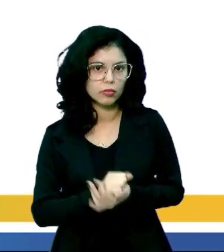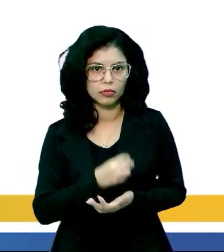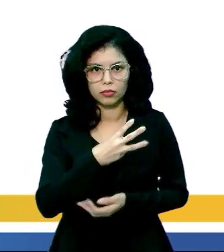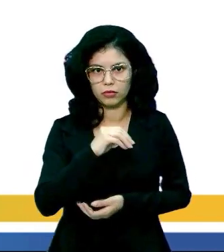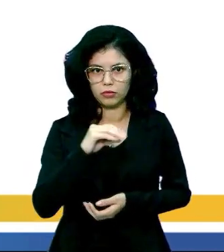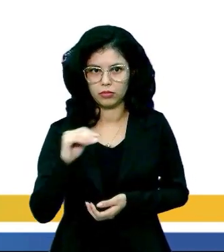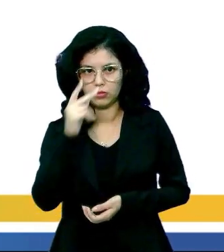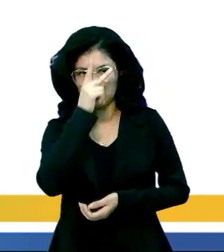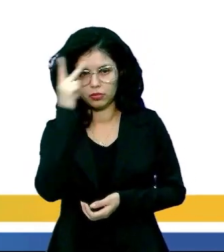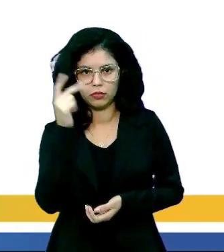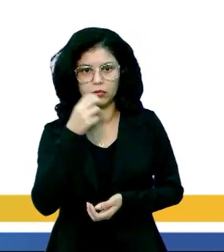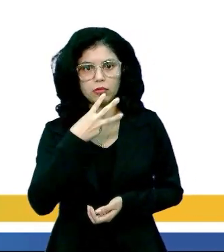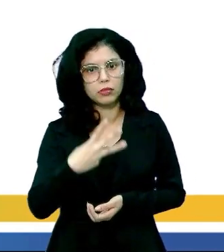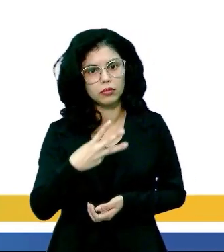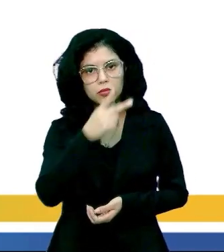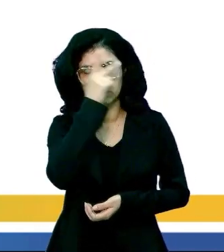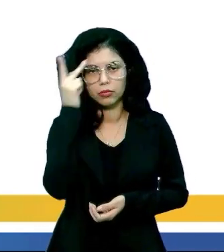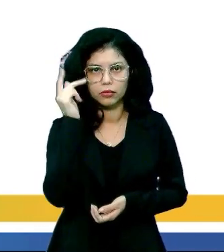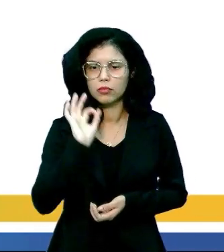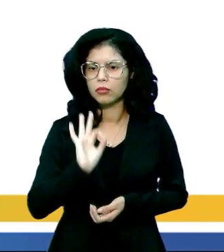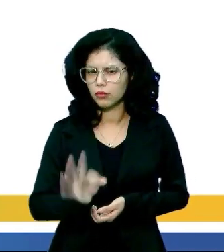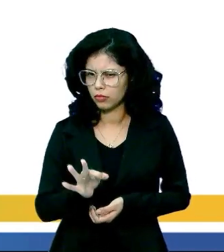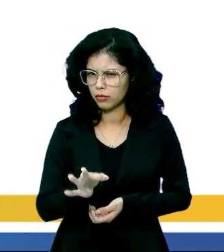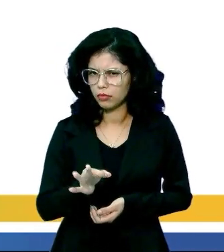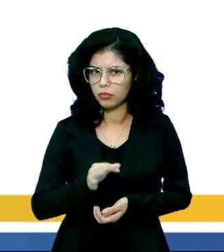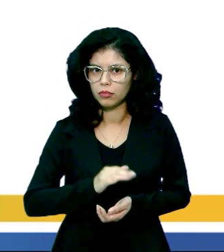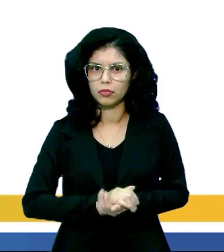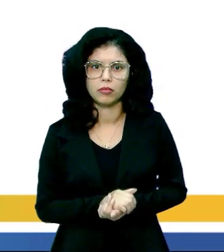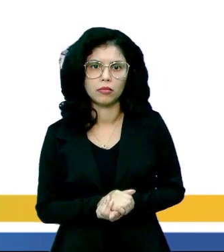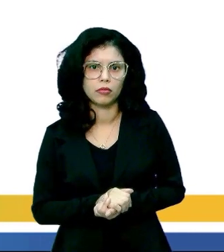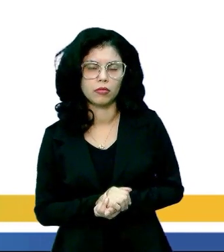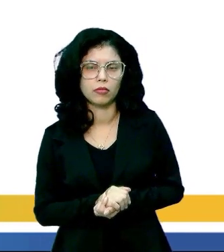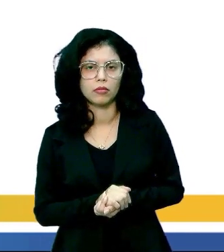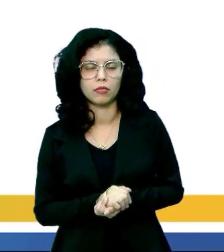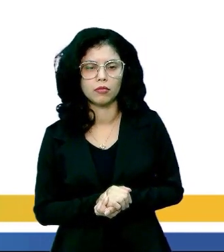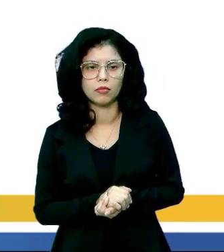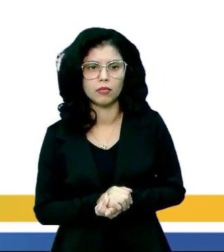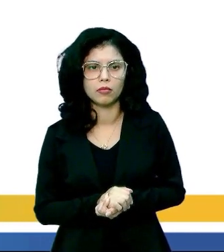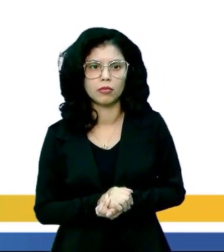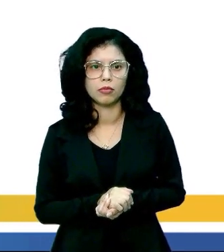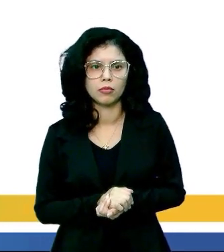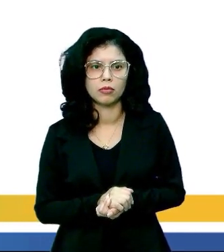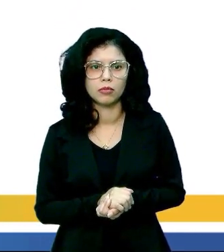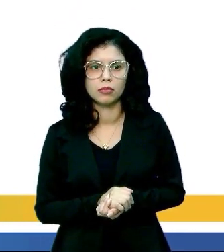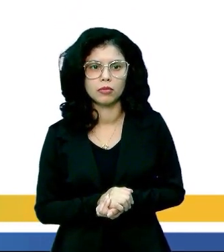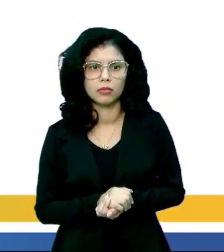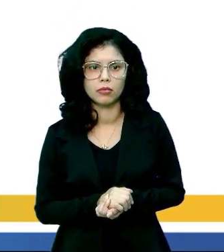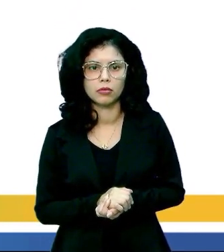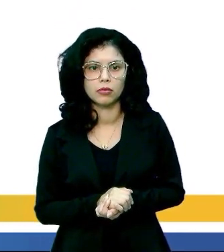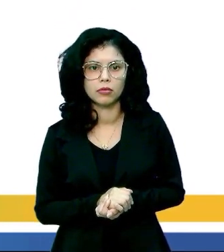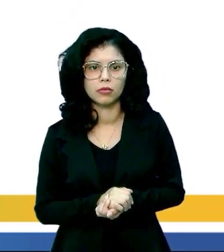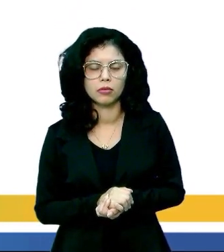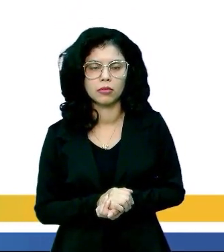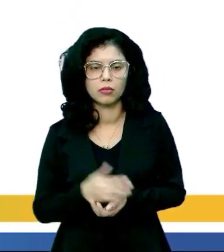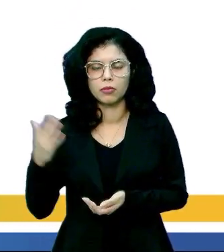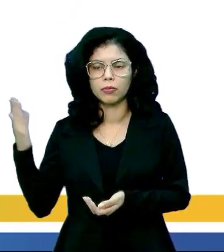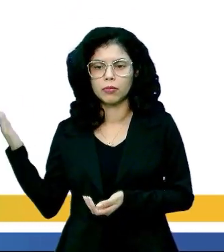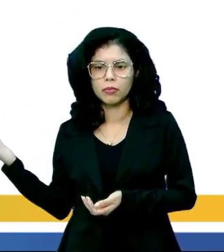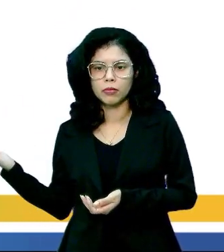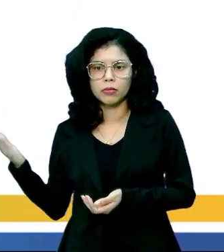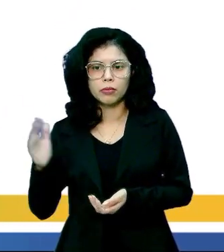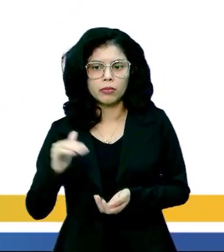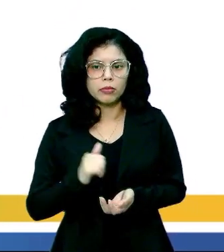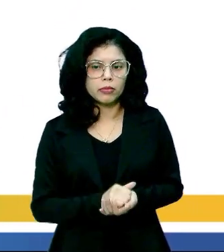1% de 300, né, de 300 pessoas é igual a 3 pessoas, certo? Então vamos